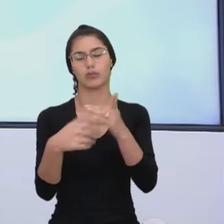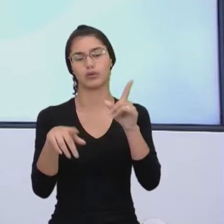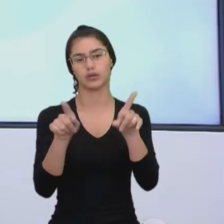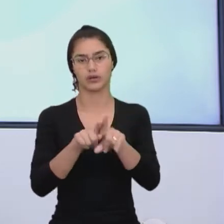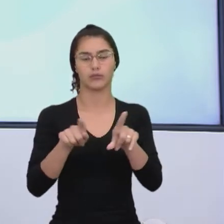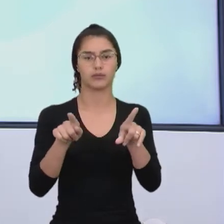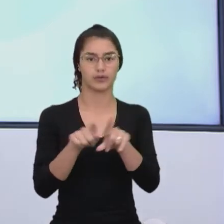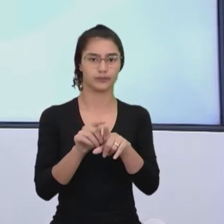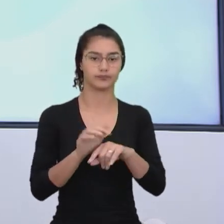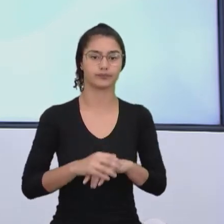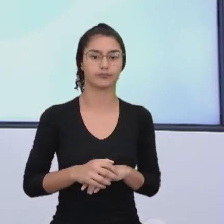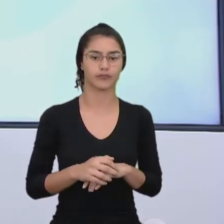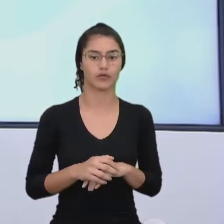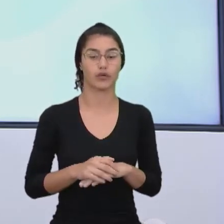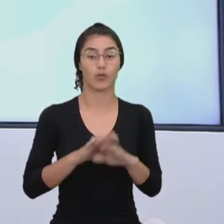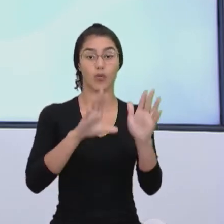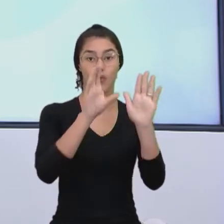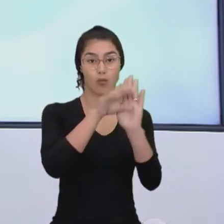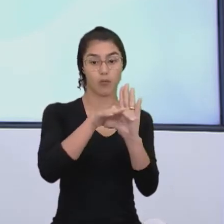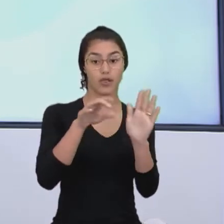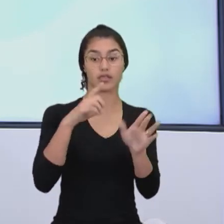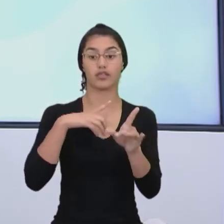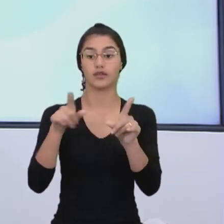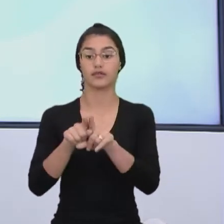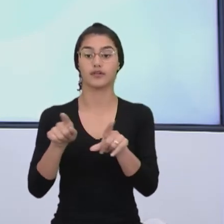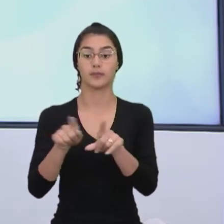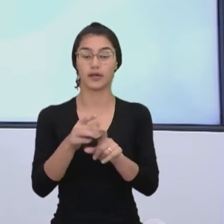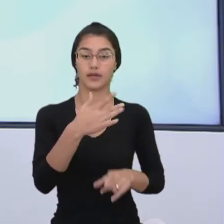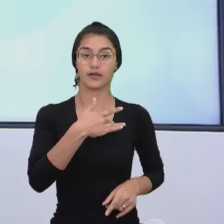né, nesse componente. Tem a questão da